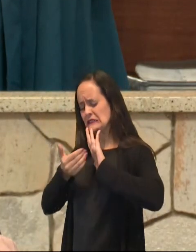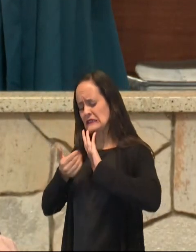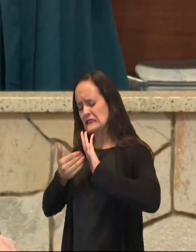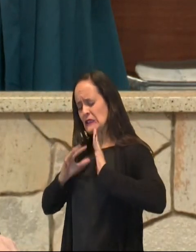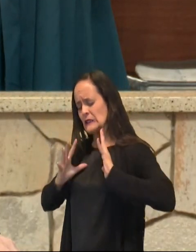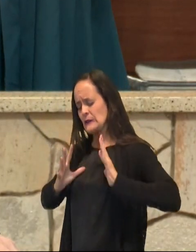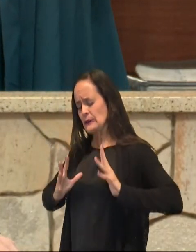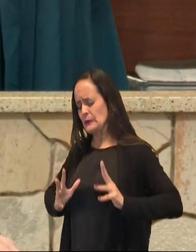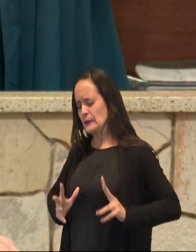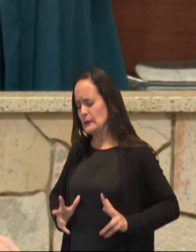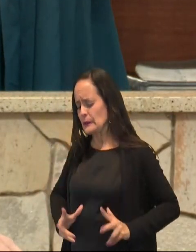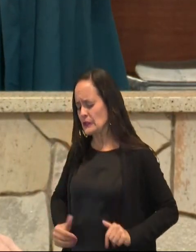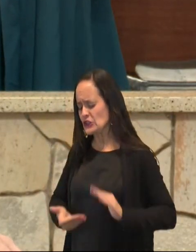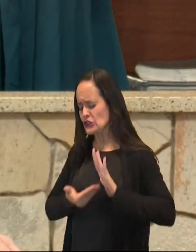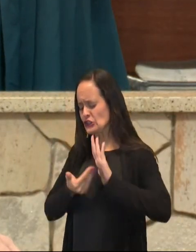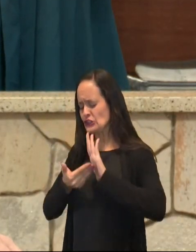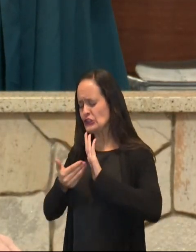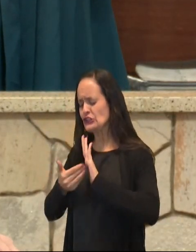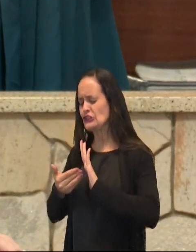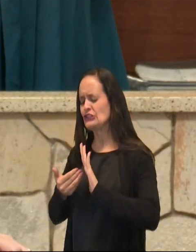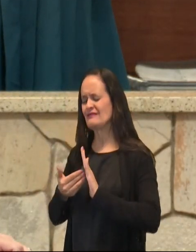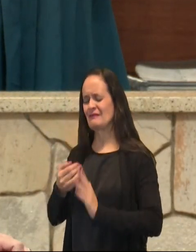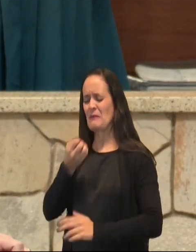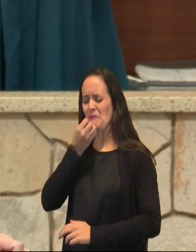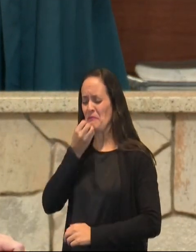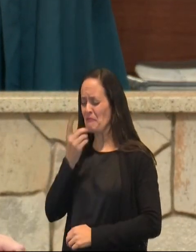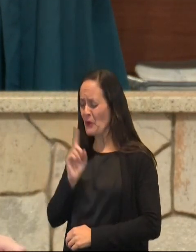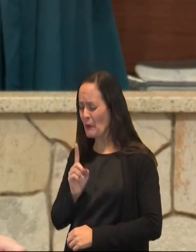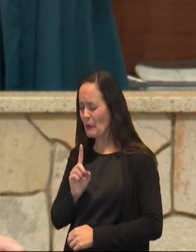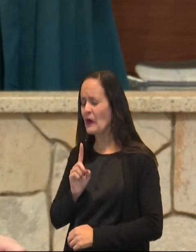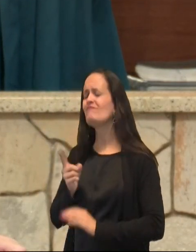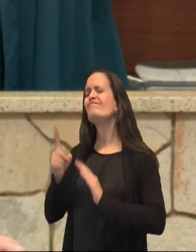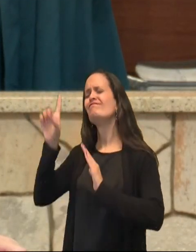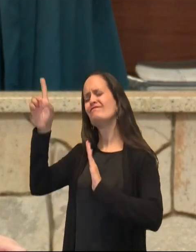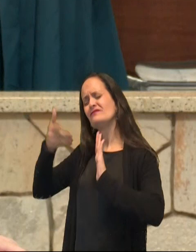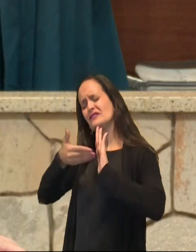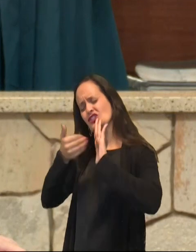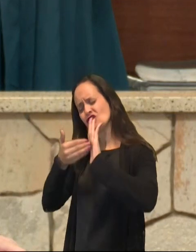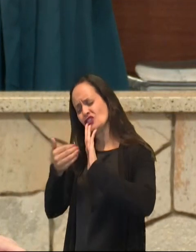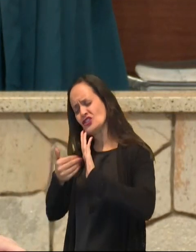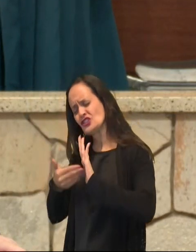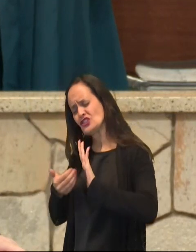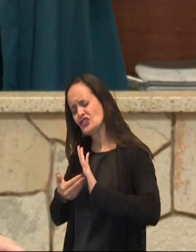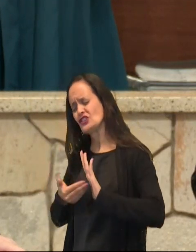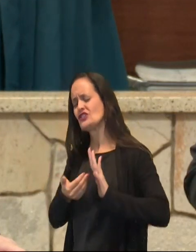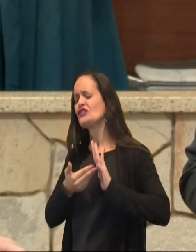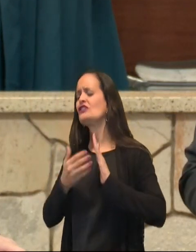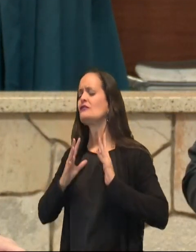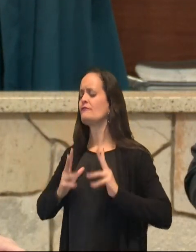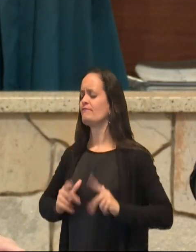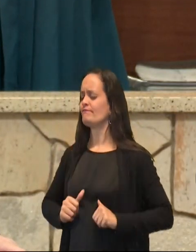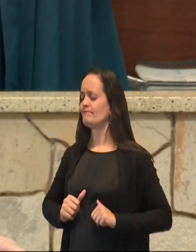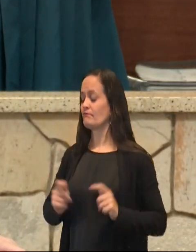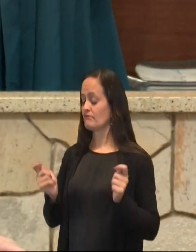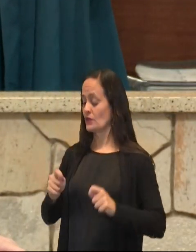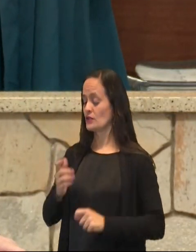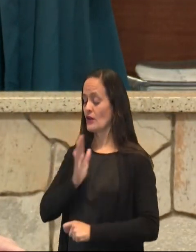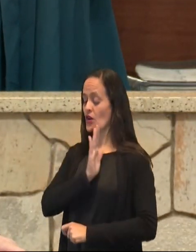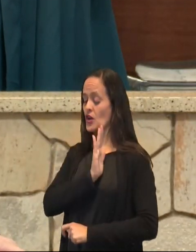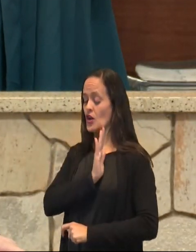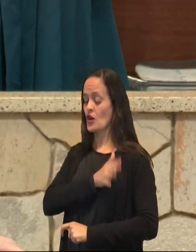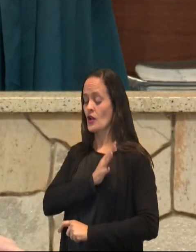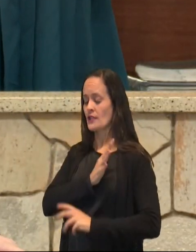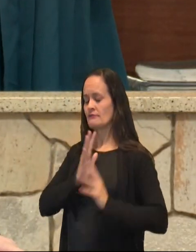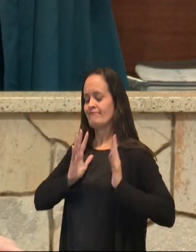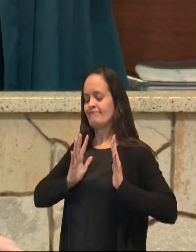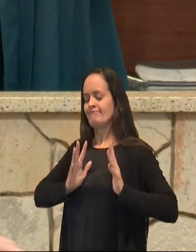aquilo, Deus, que não faz bem para nós, e que aqui neste culto, Deus, com os corações